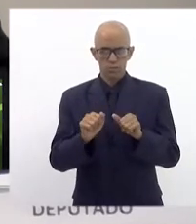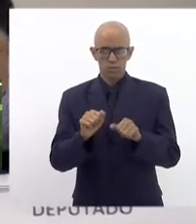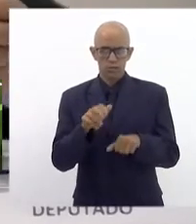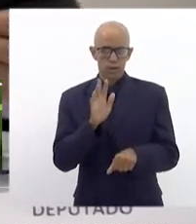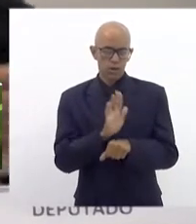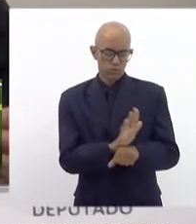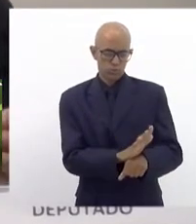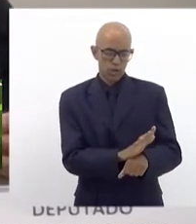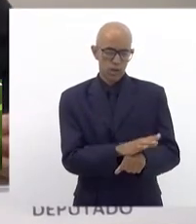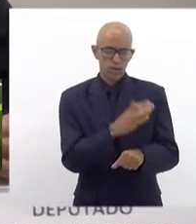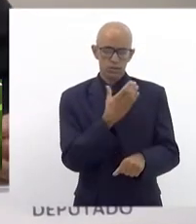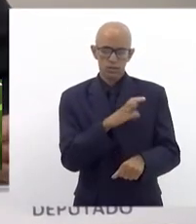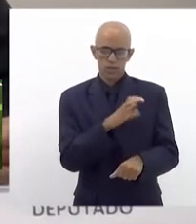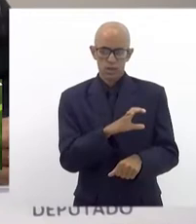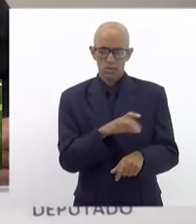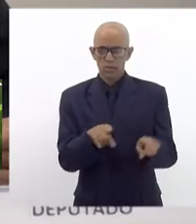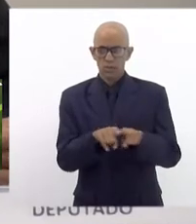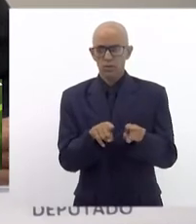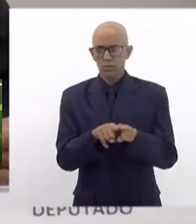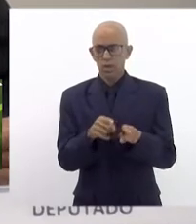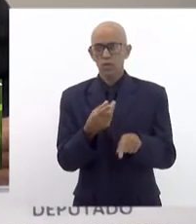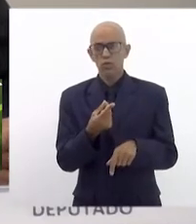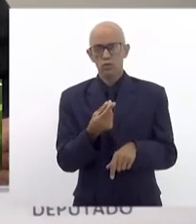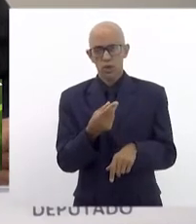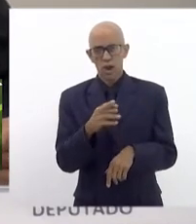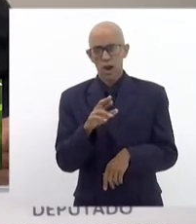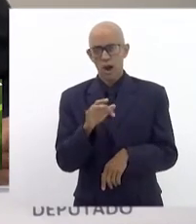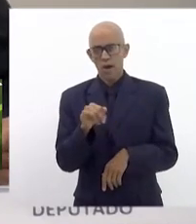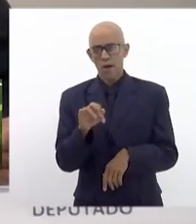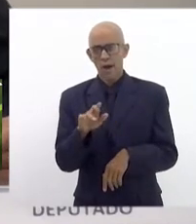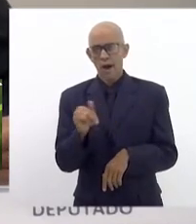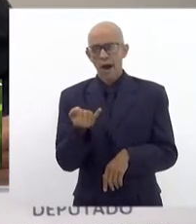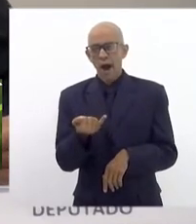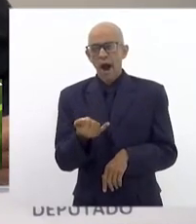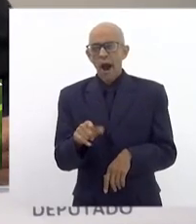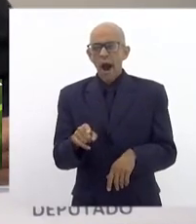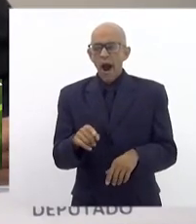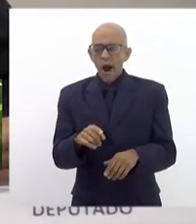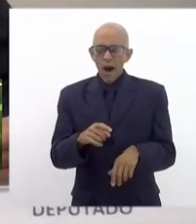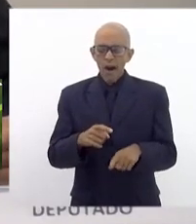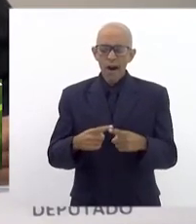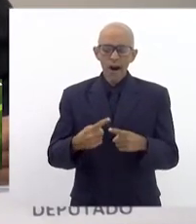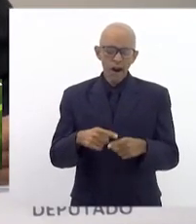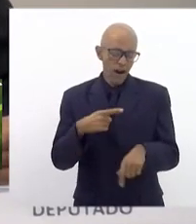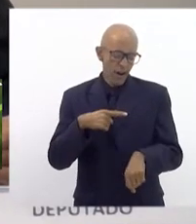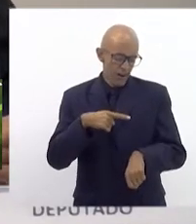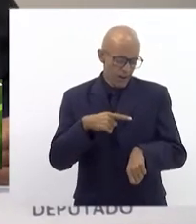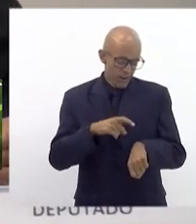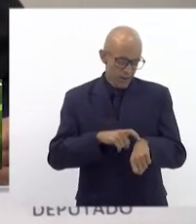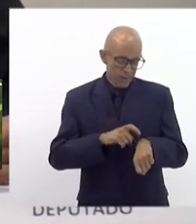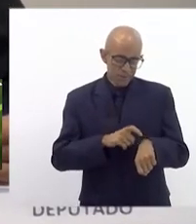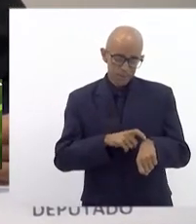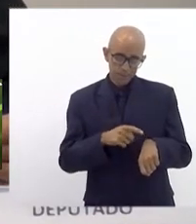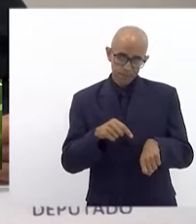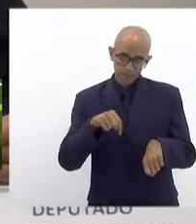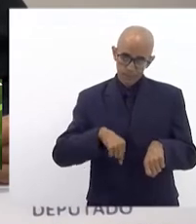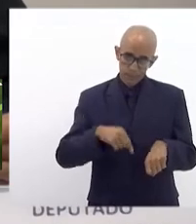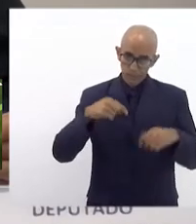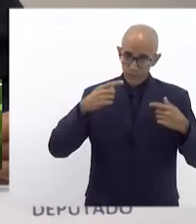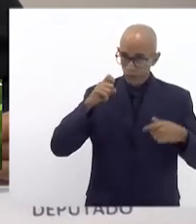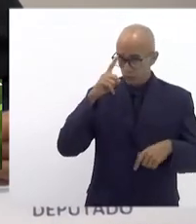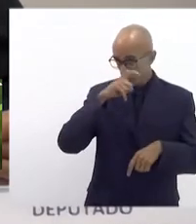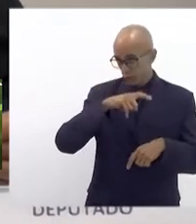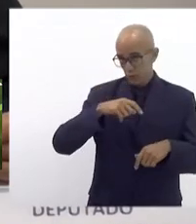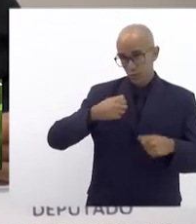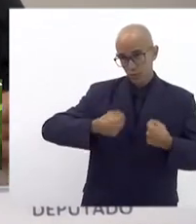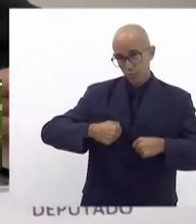dos recursos da FAPERJ, que em alguns momentos aqui, né, Gerson, teve horas críticas em que tivemos que erguer trincheiras e barricadas